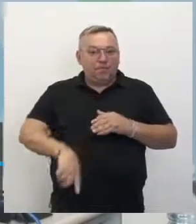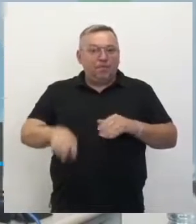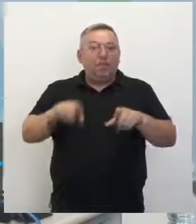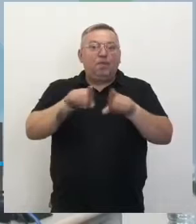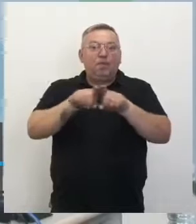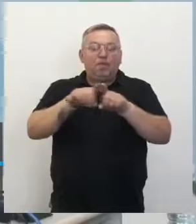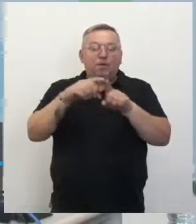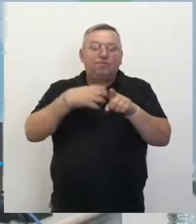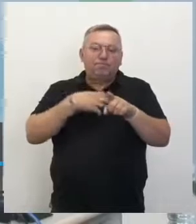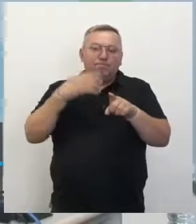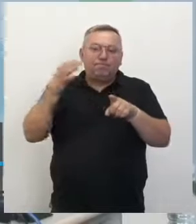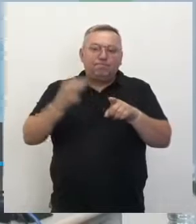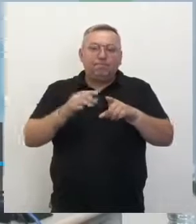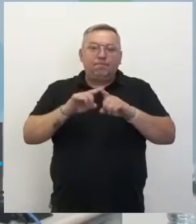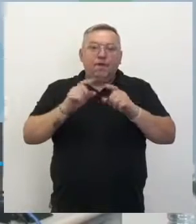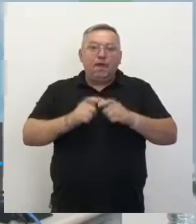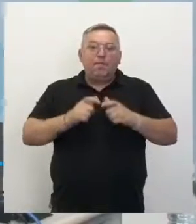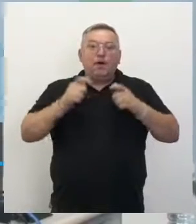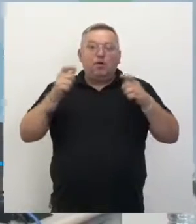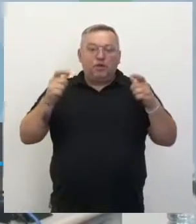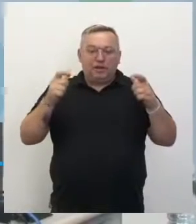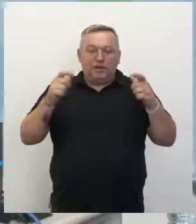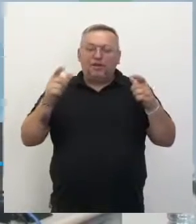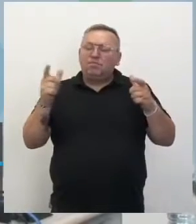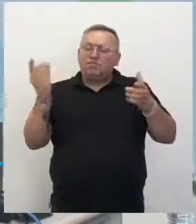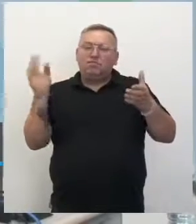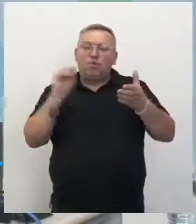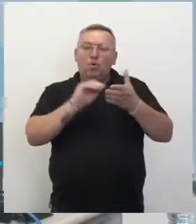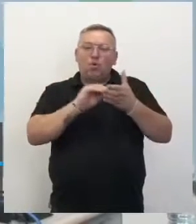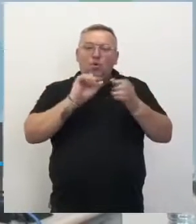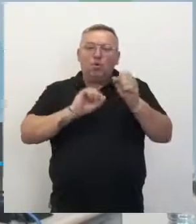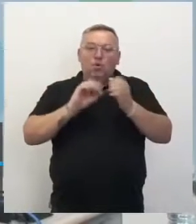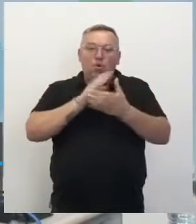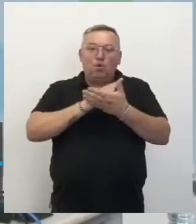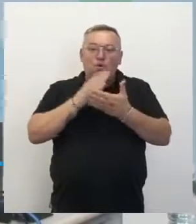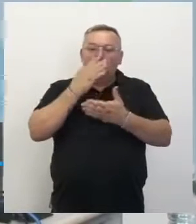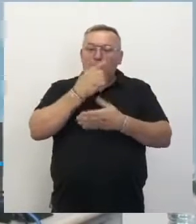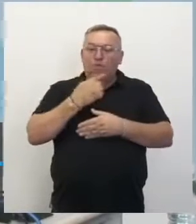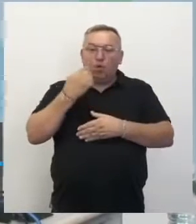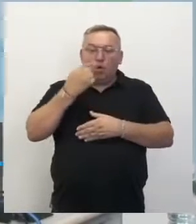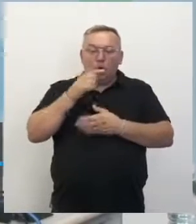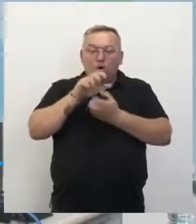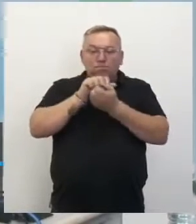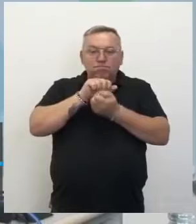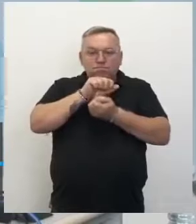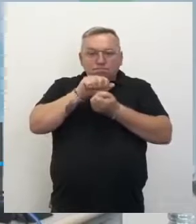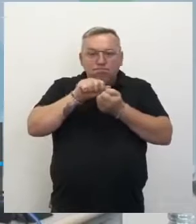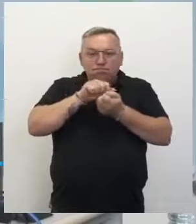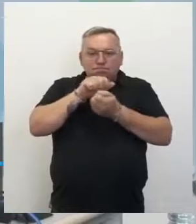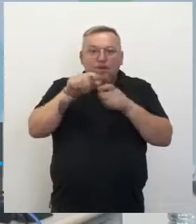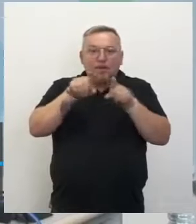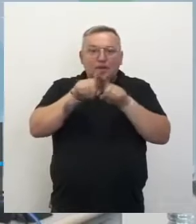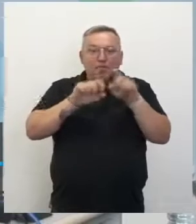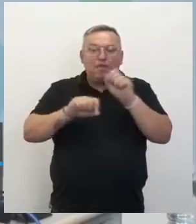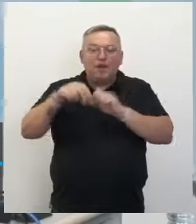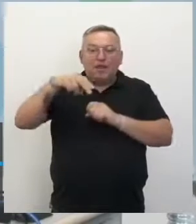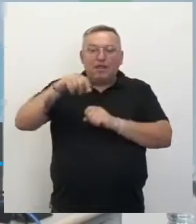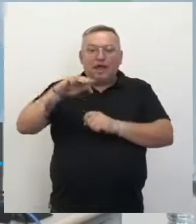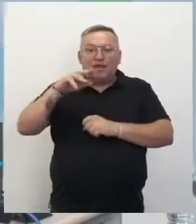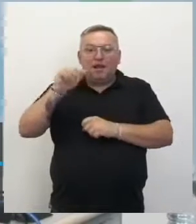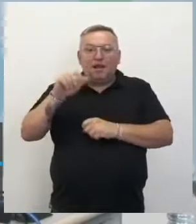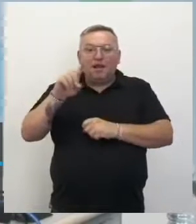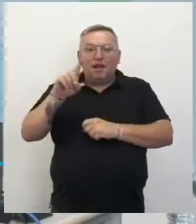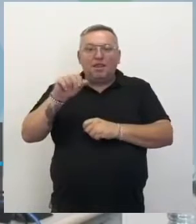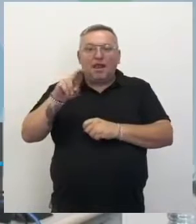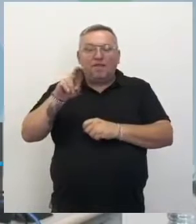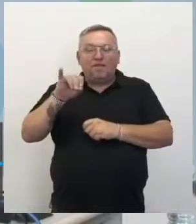está certo. Mas a grande maioria colocou aqui que começa na boca. Isabelle, Natália,